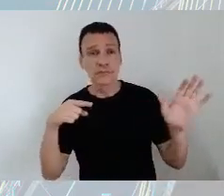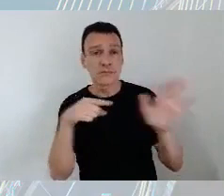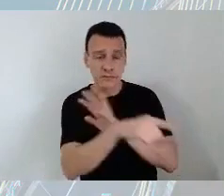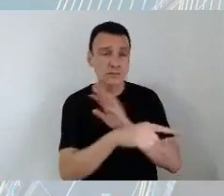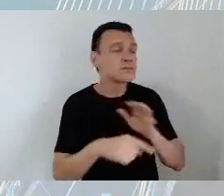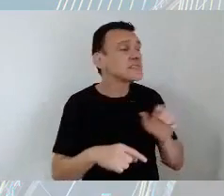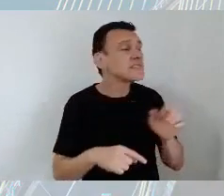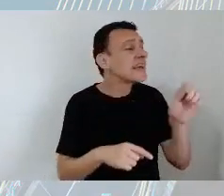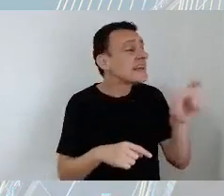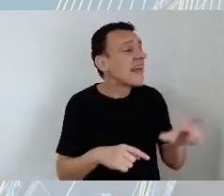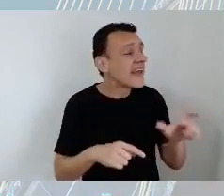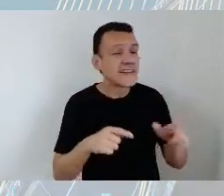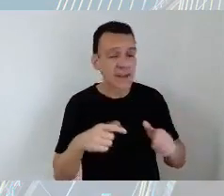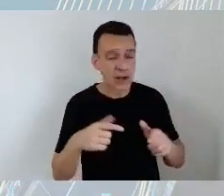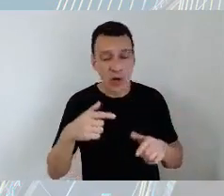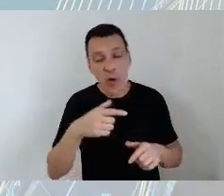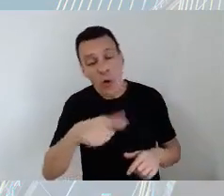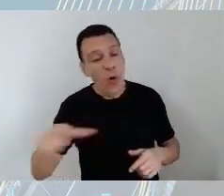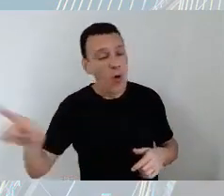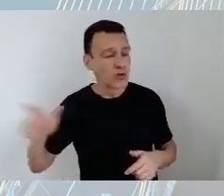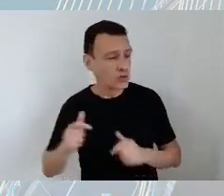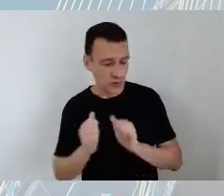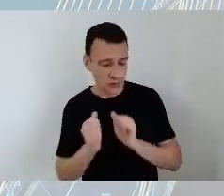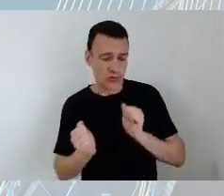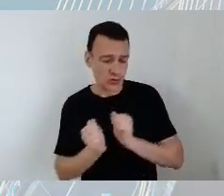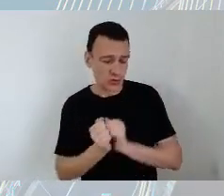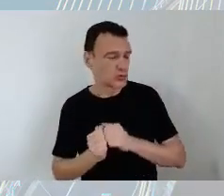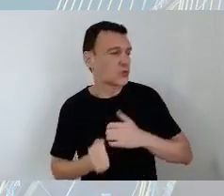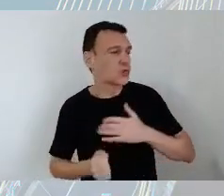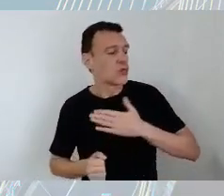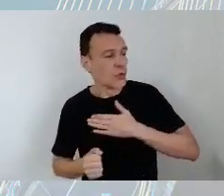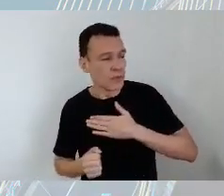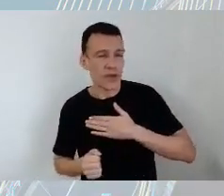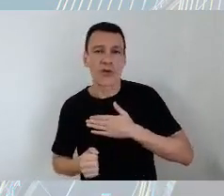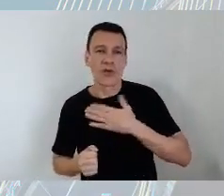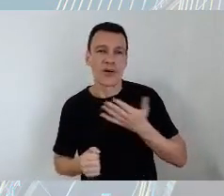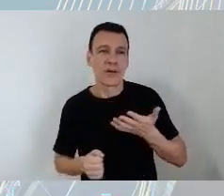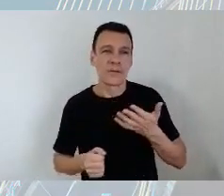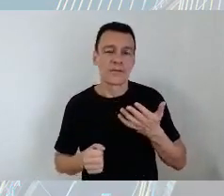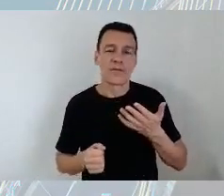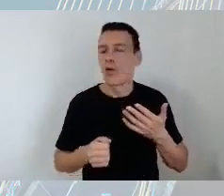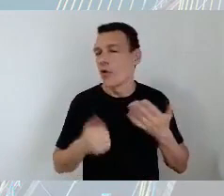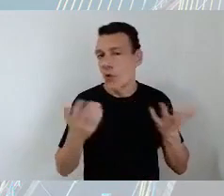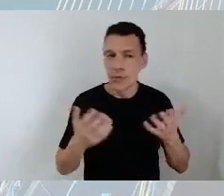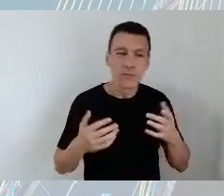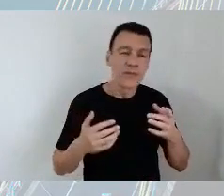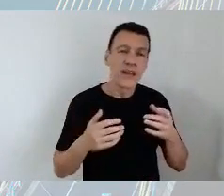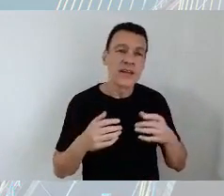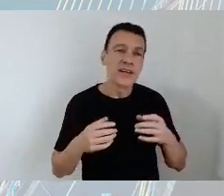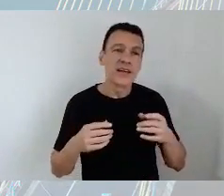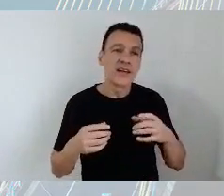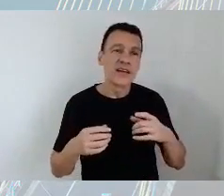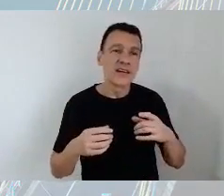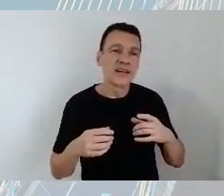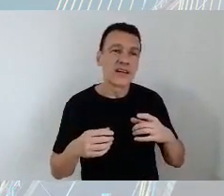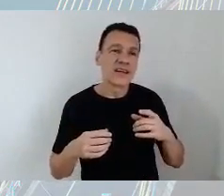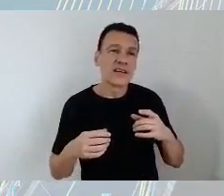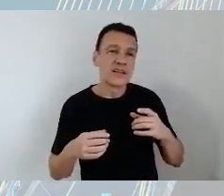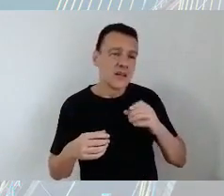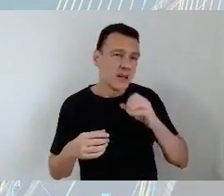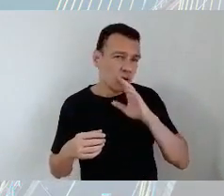tem alguma coisa a ver na programação que está neste bloco, entre aspas. Né? E aí, com isso, ele só tinha esse escopo de